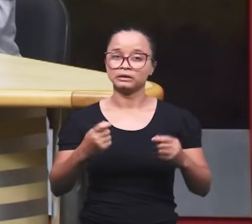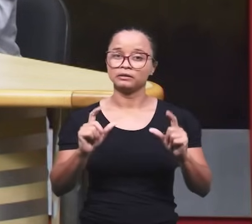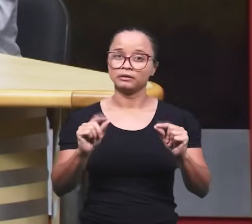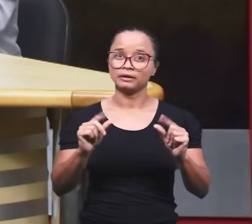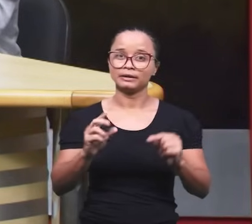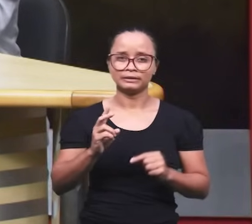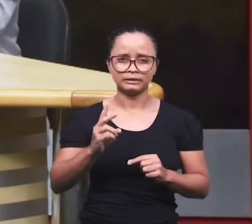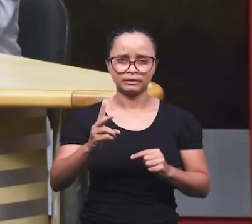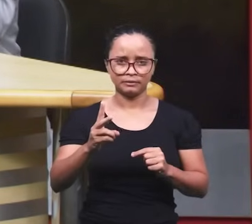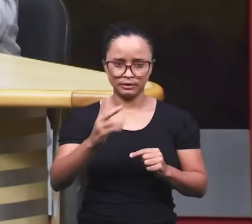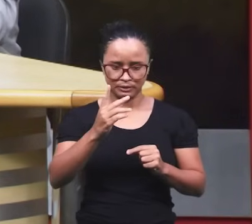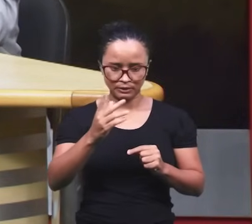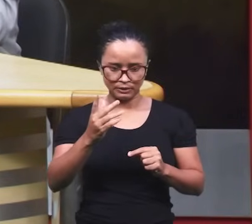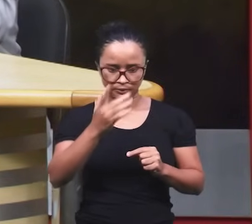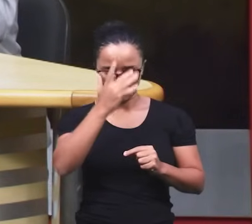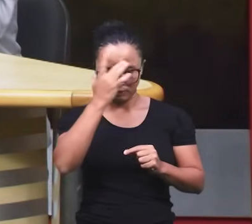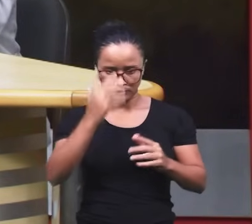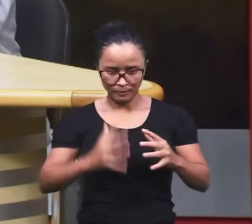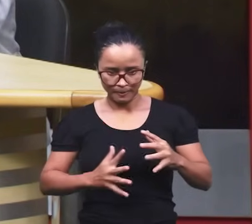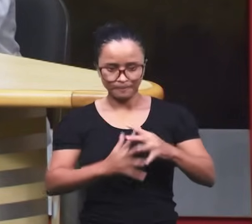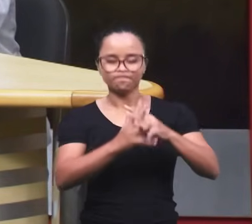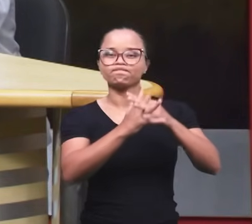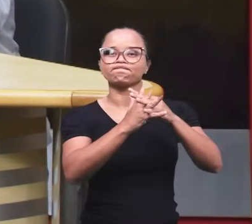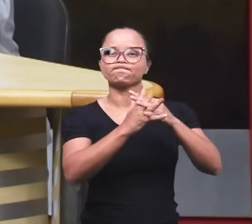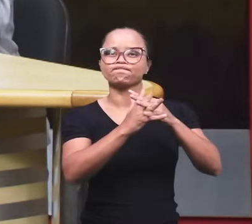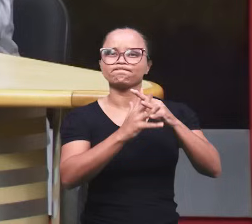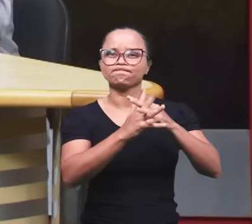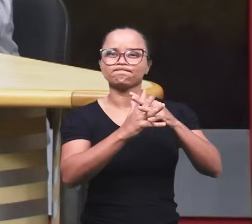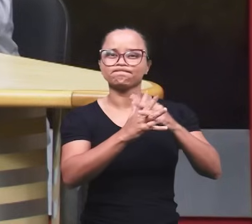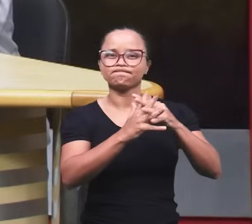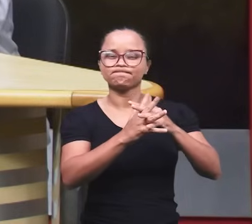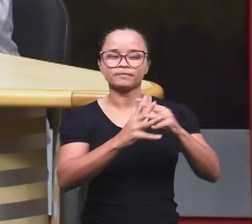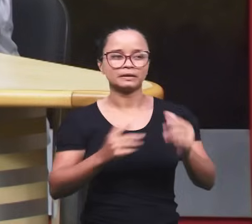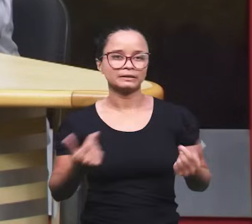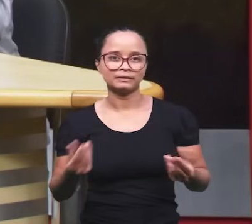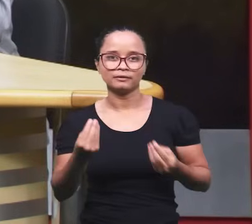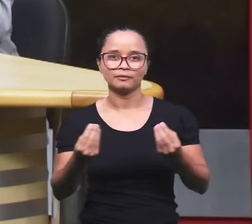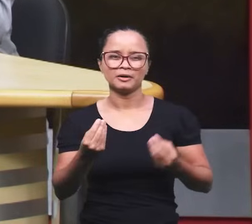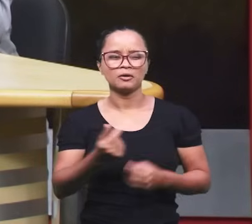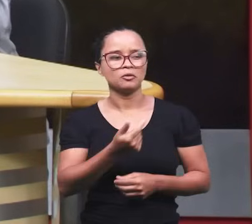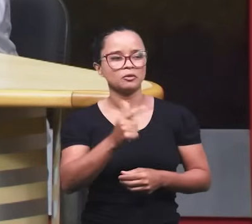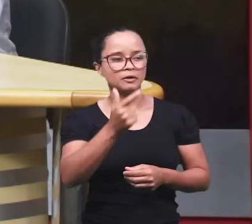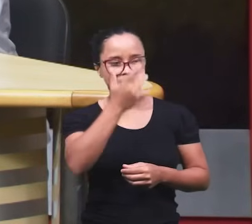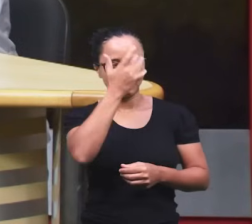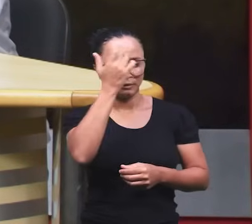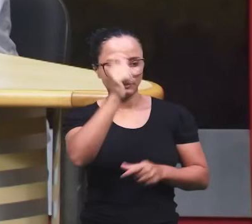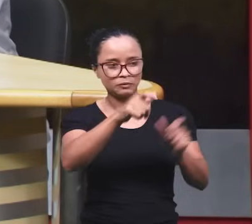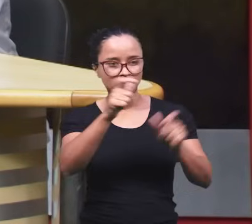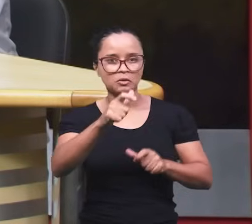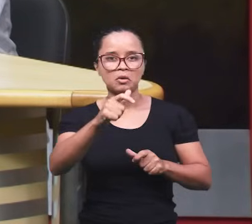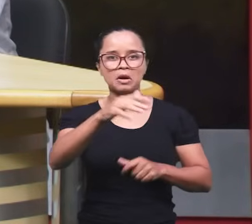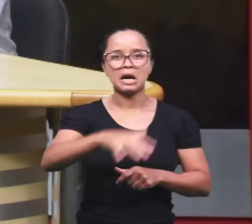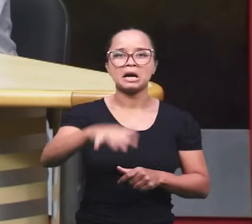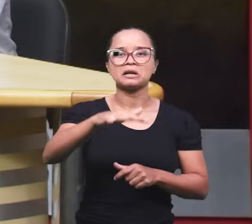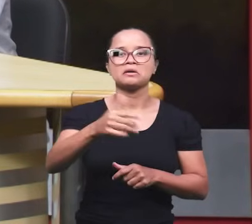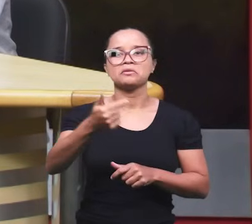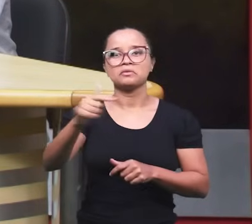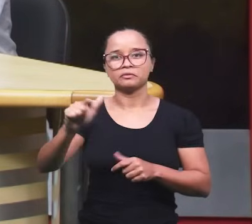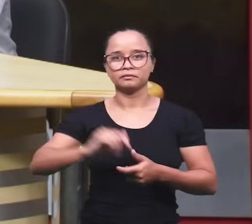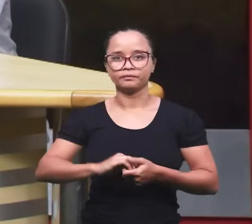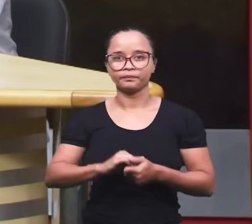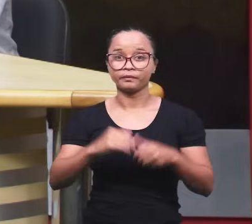medida em que você ou que alguém ultrapassa esses limites ele acaba atingindo até outras pessoas ou outros espaços